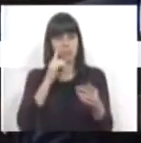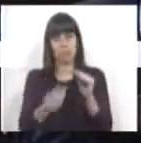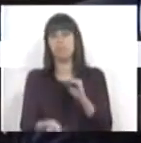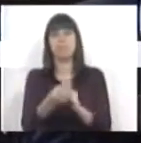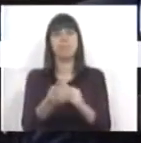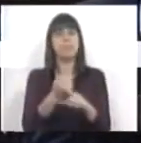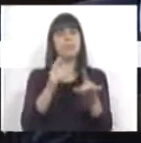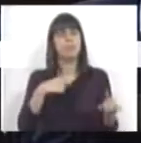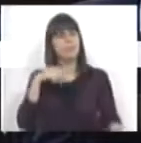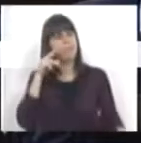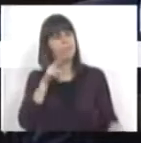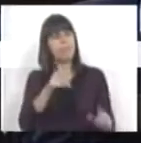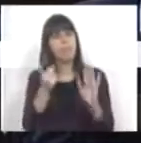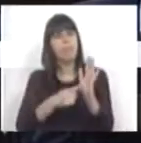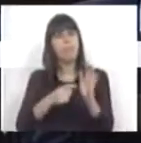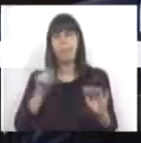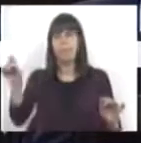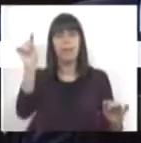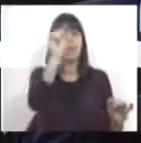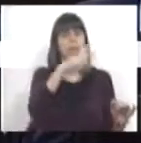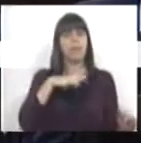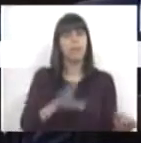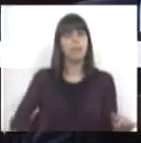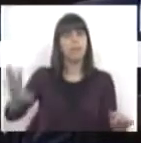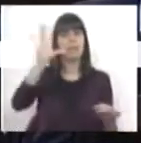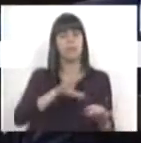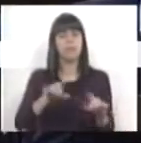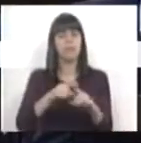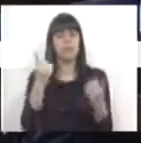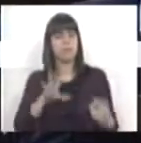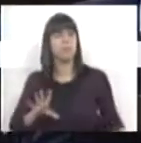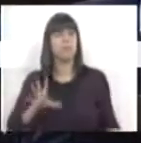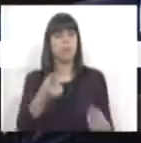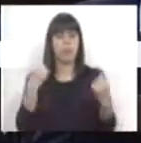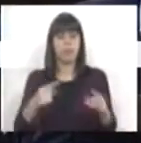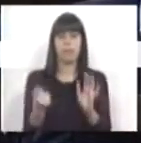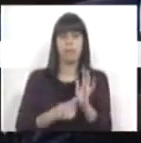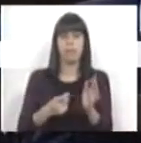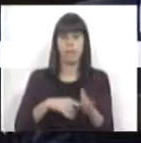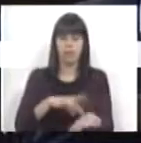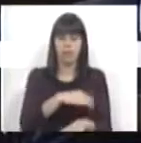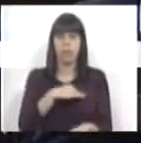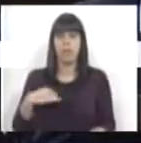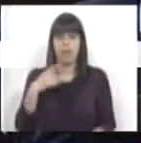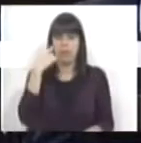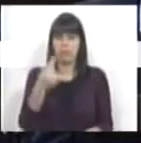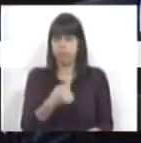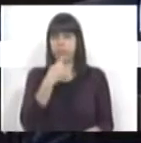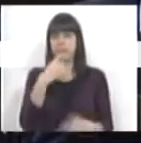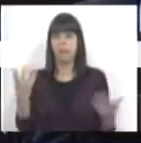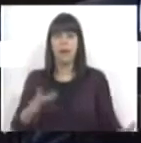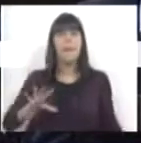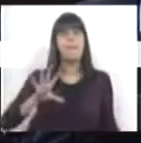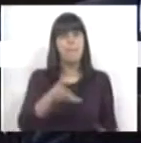paradoxal quando olhamos para as necessidades do nosso país. Num país que tem tanta falta de médicos especialistas,